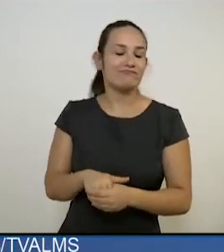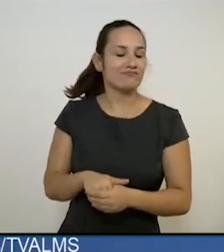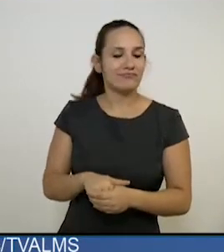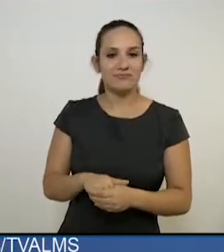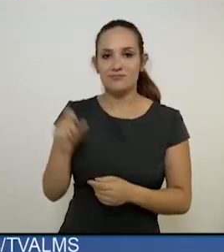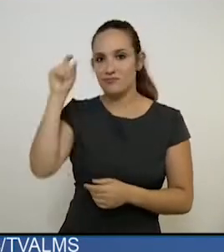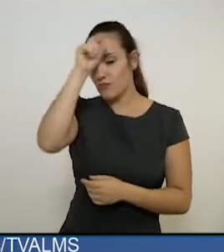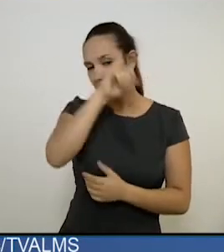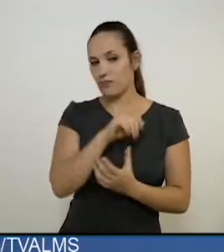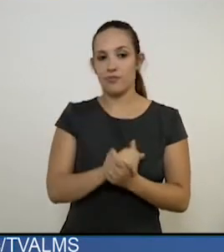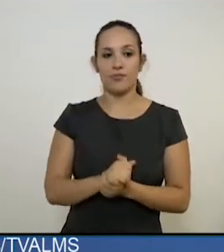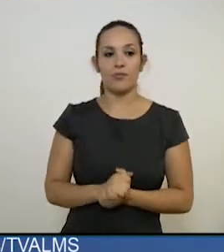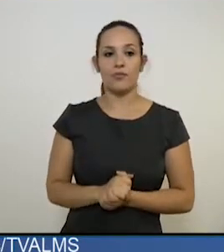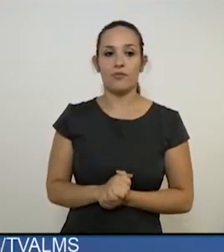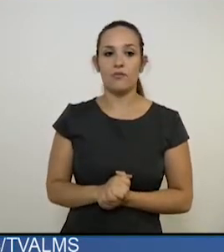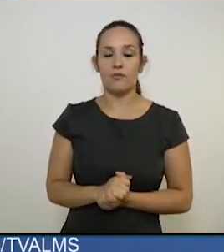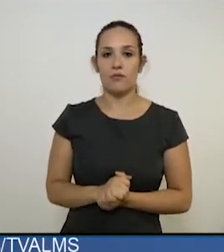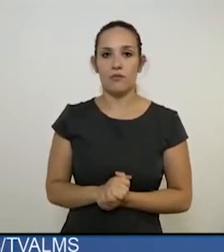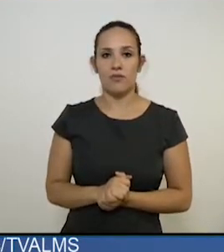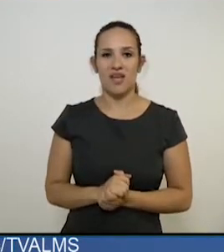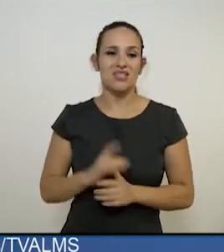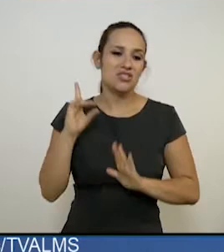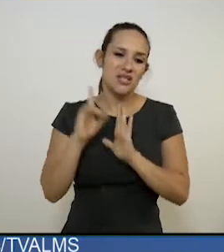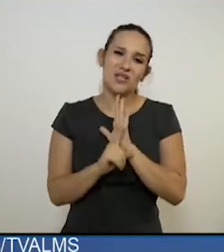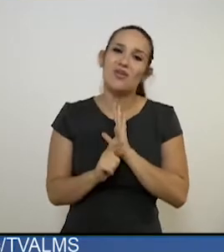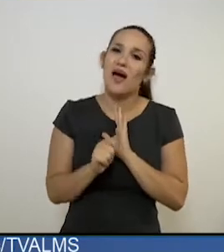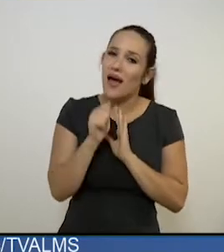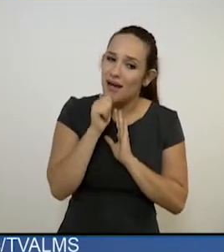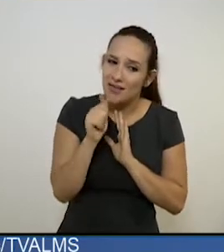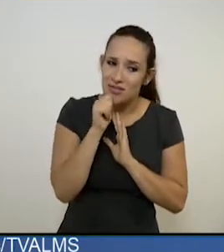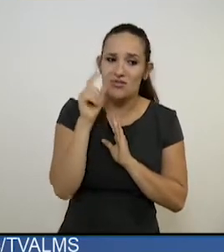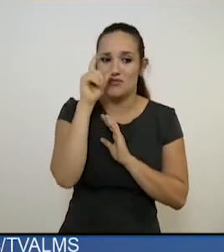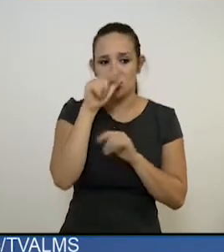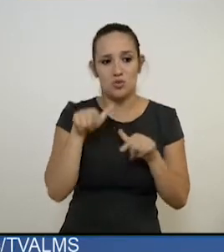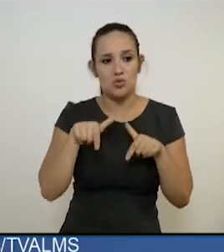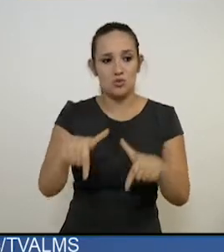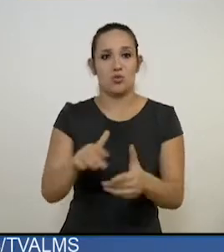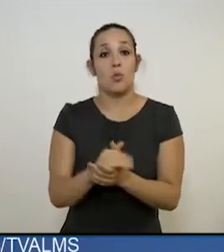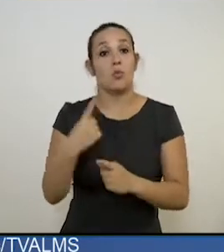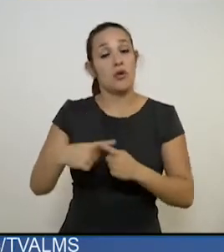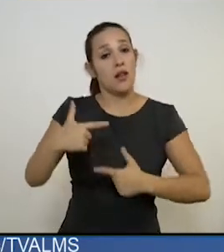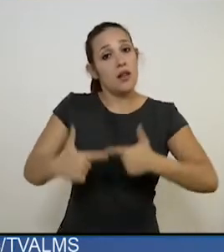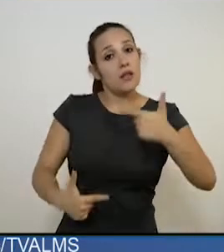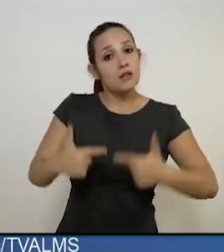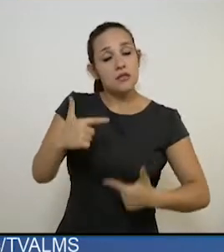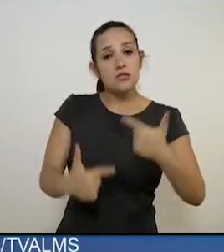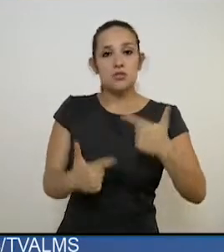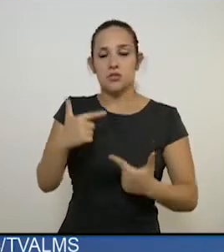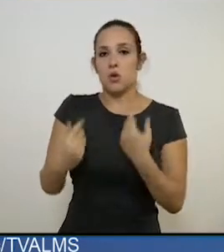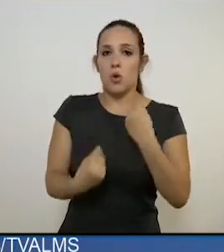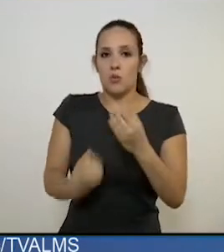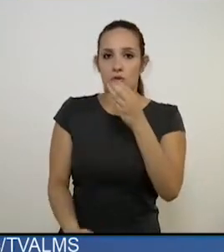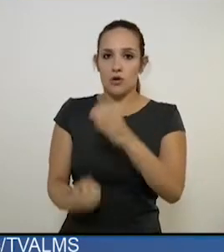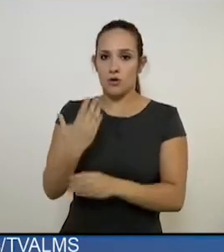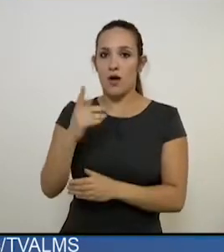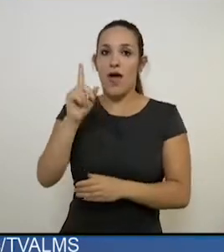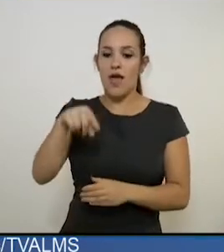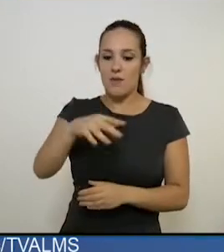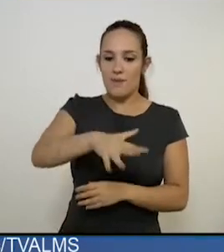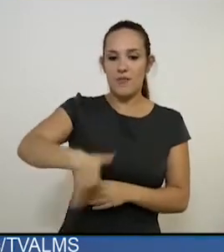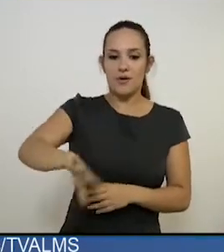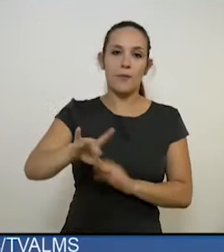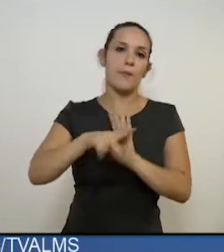mulheres foram alcançados há muito pouco tempo, posto que a política foi criada e se estabeleceu como um